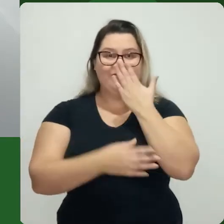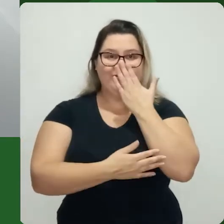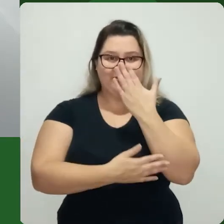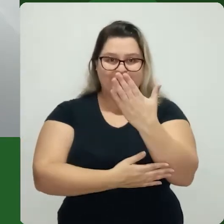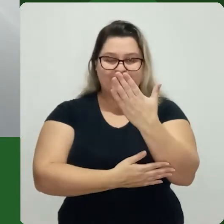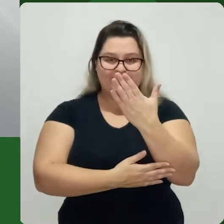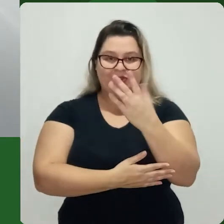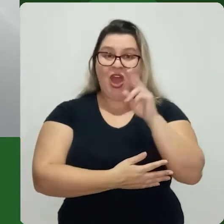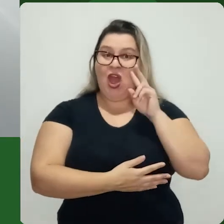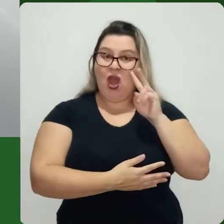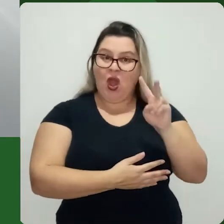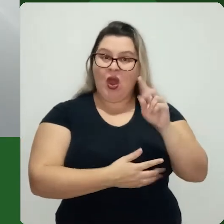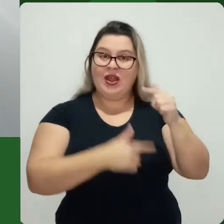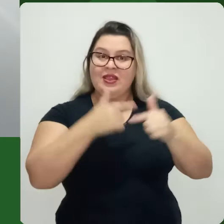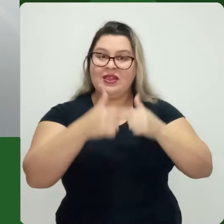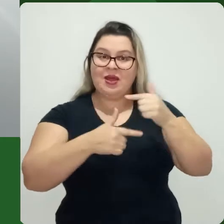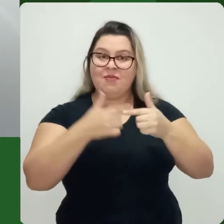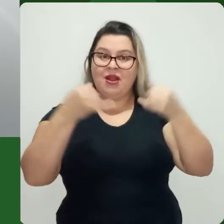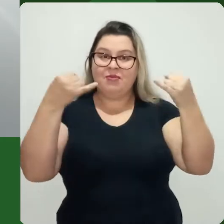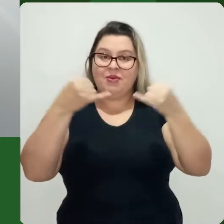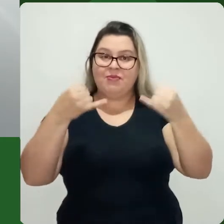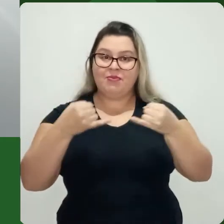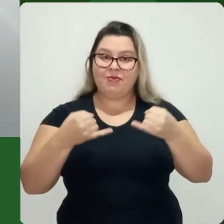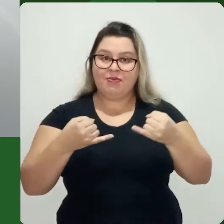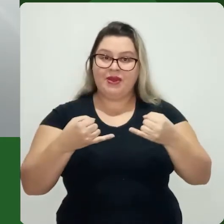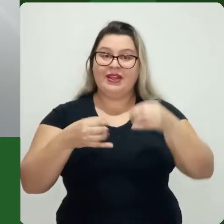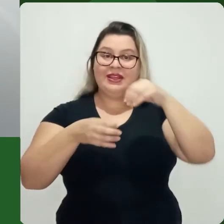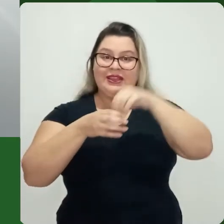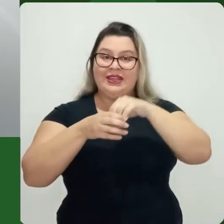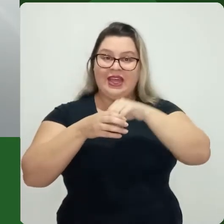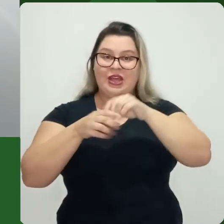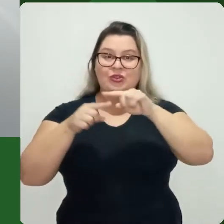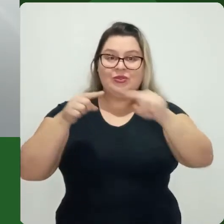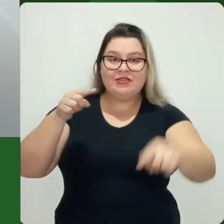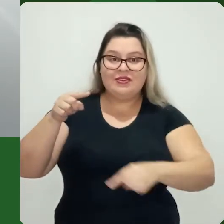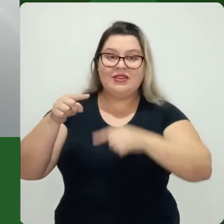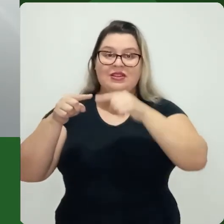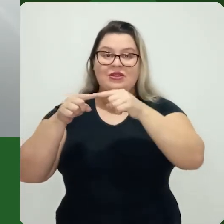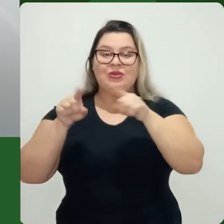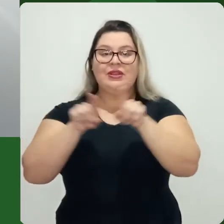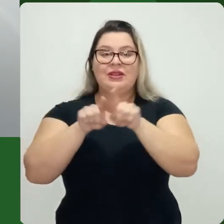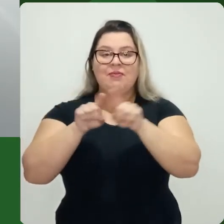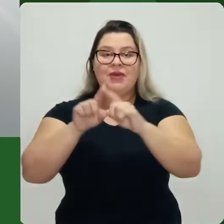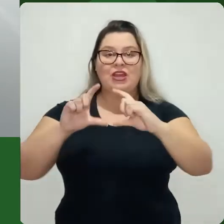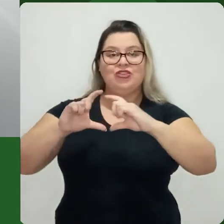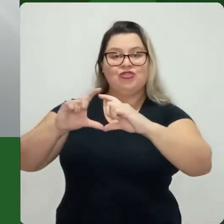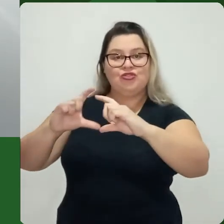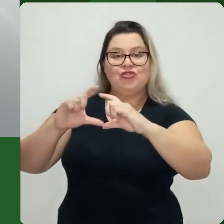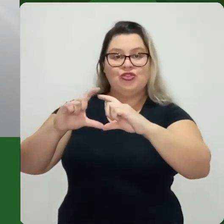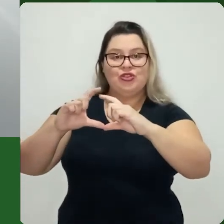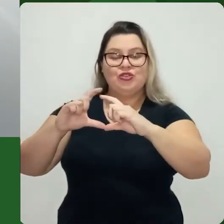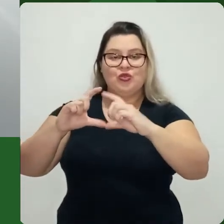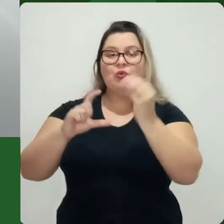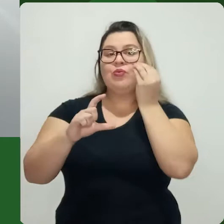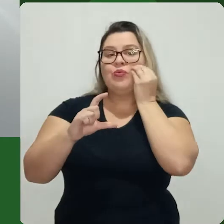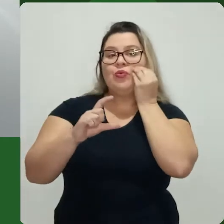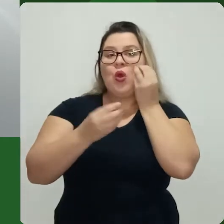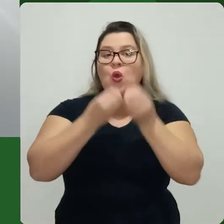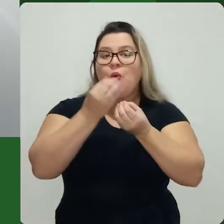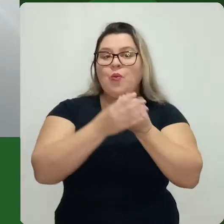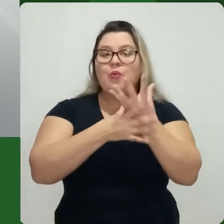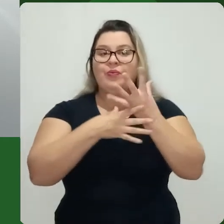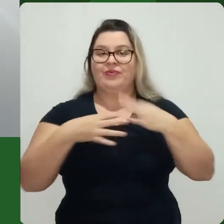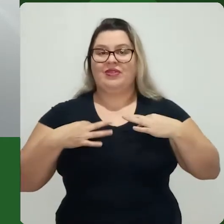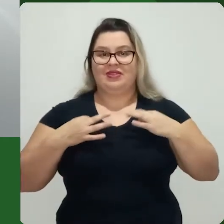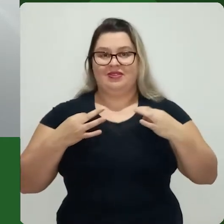frontura. Vejam o trabalho em conjunto das agulhas do cilindro e do disco, simulando a formação do tecido.